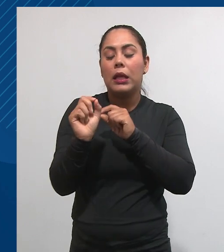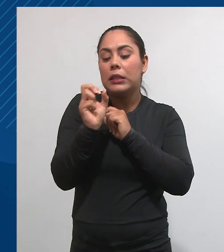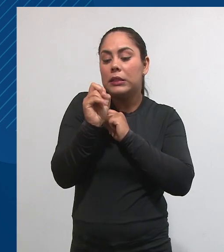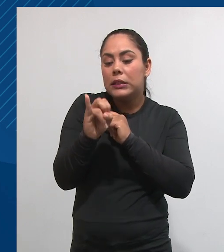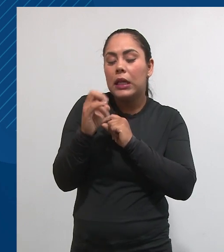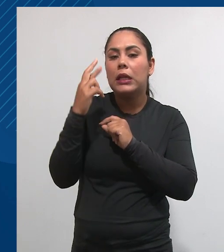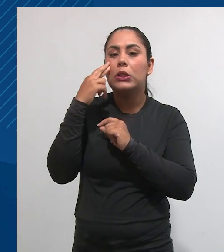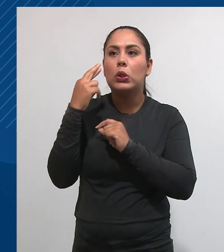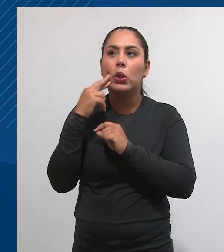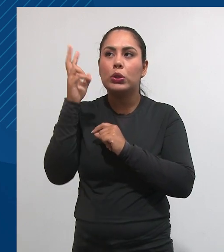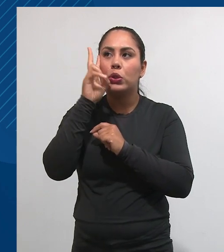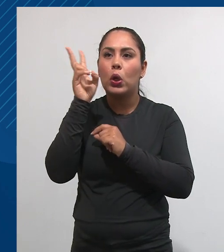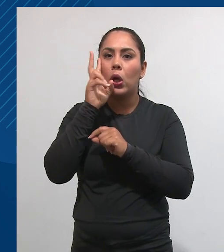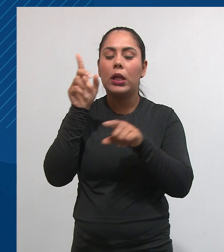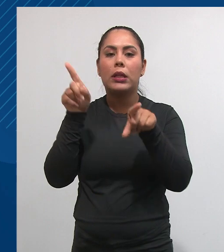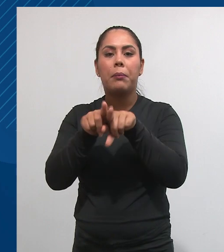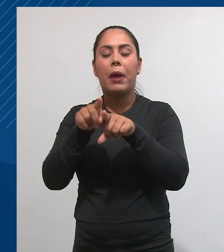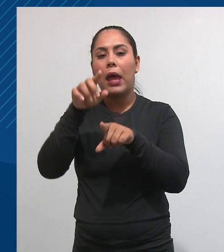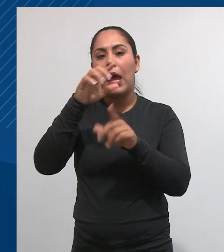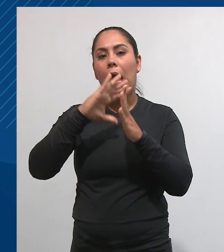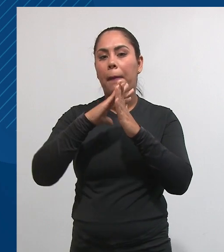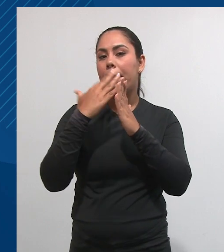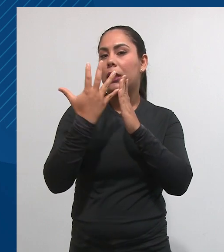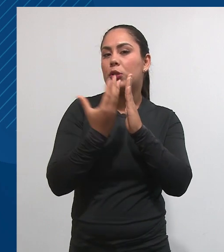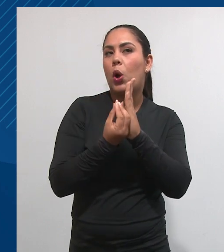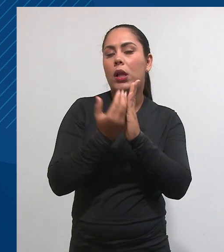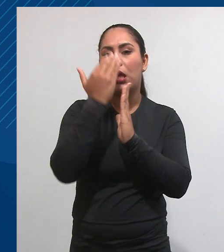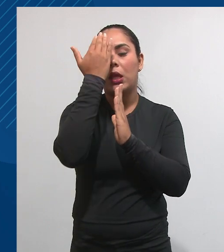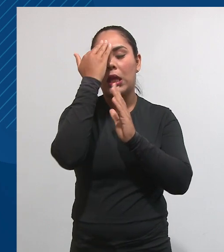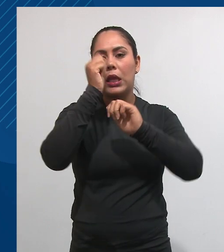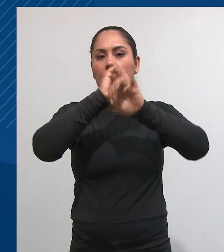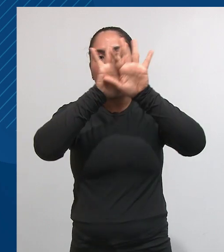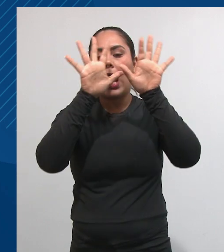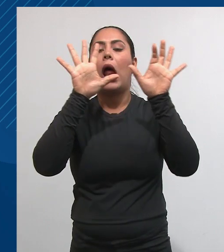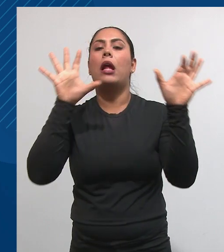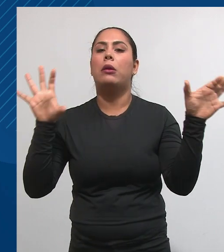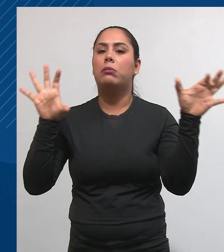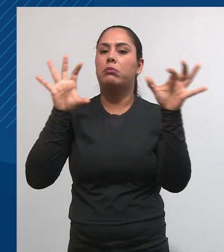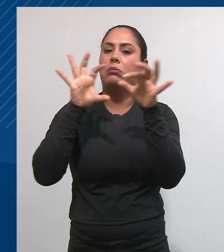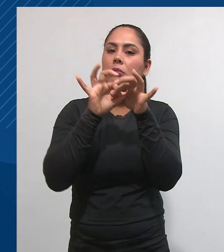gente entender a história da Amazônia, né? E